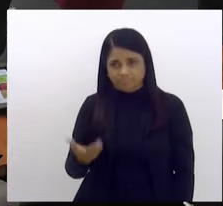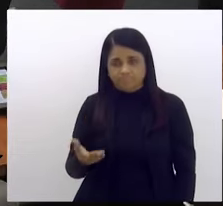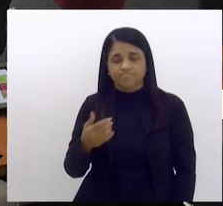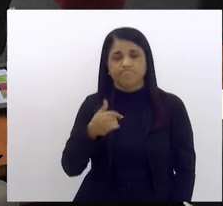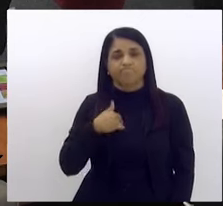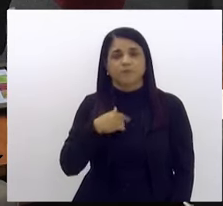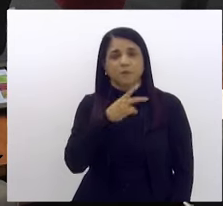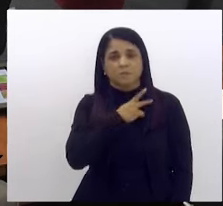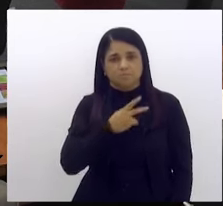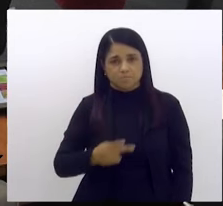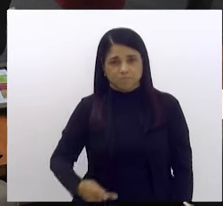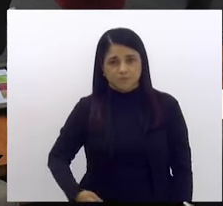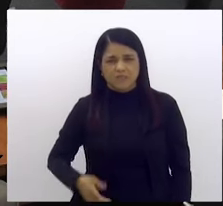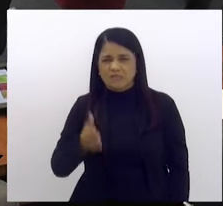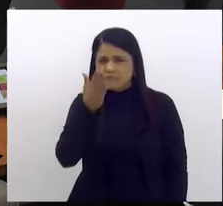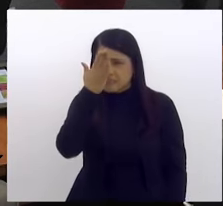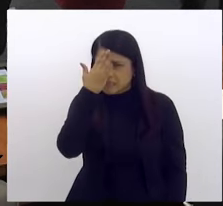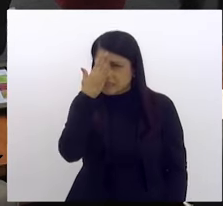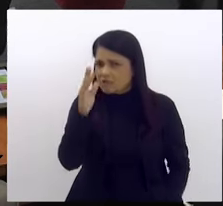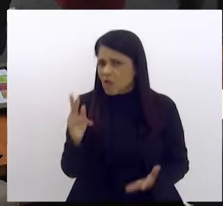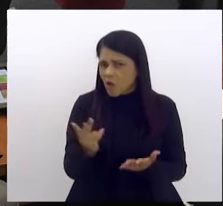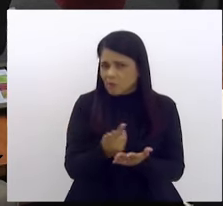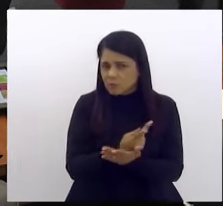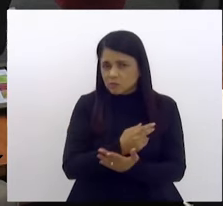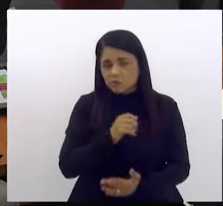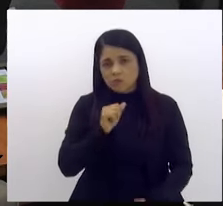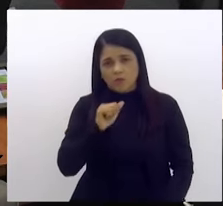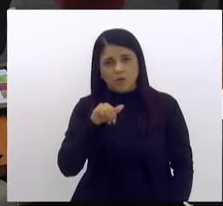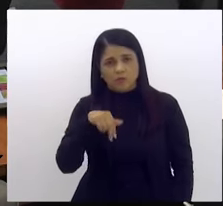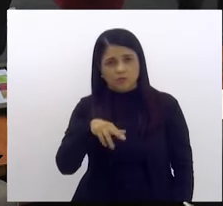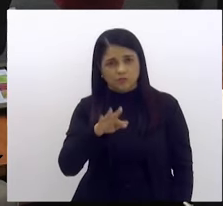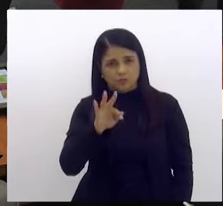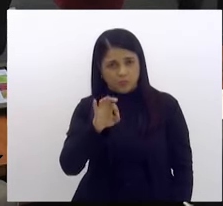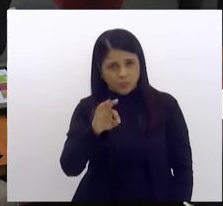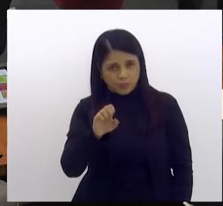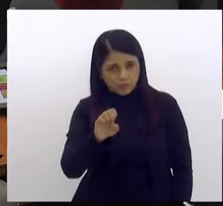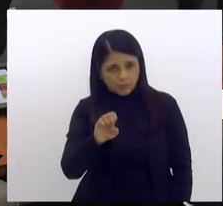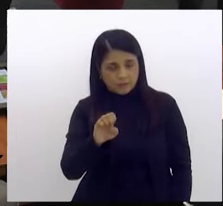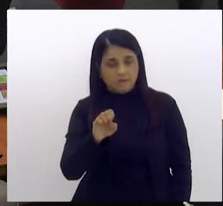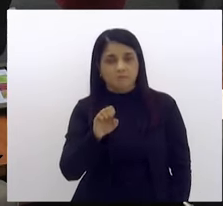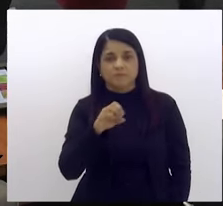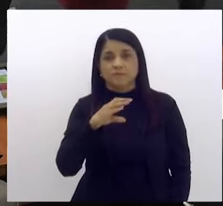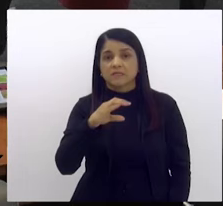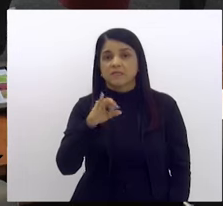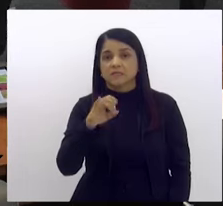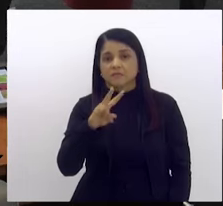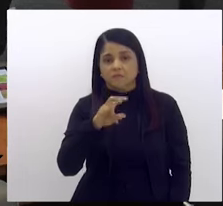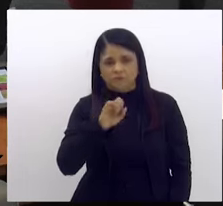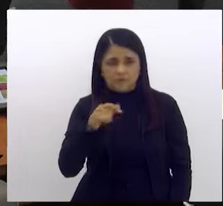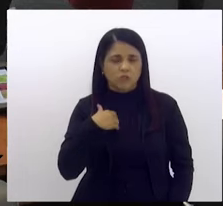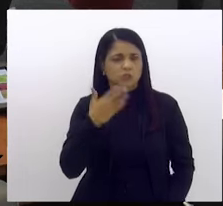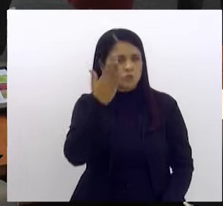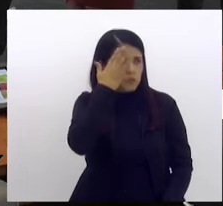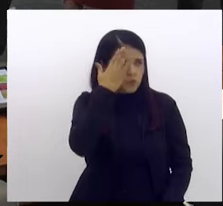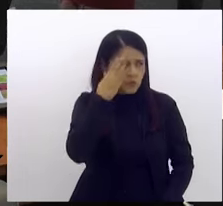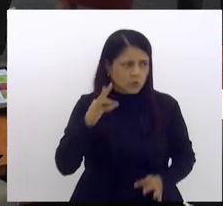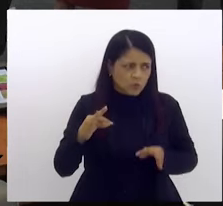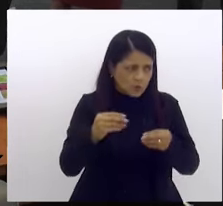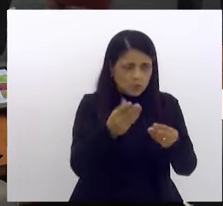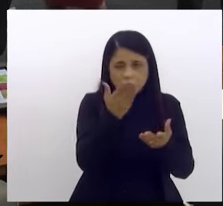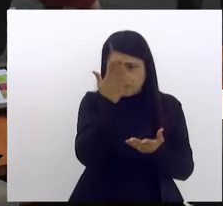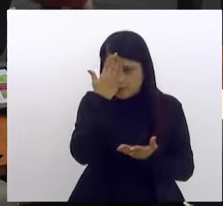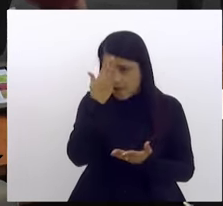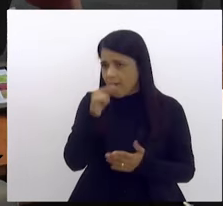o senhor está a par do que está acontecendo com os agentes civis, com certeza absoluta, né? Aliás, todos os deputados sabem o que está